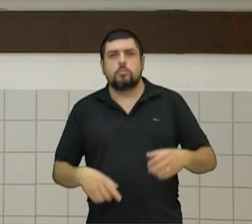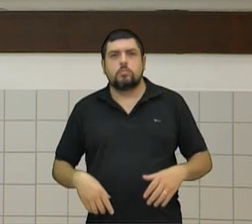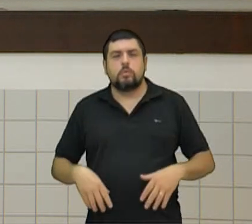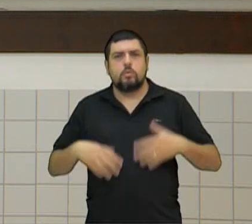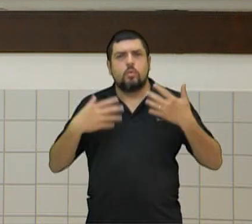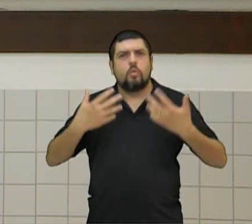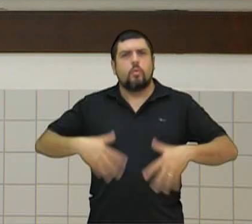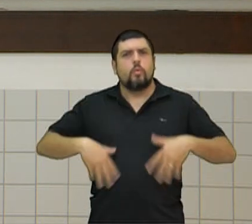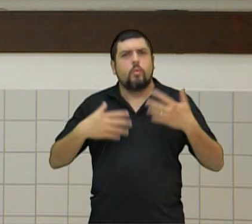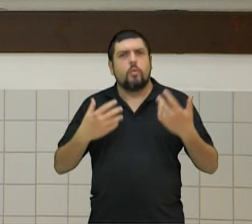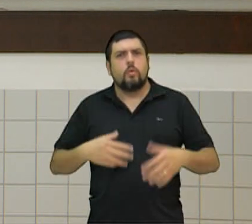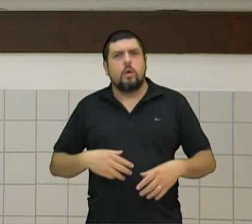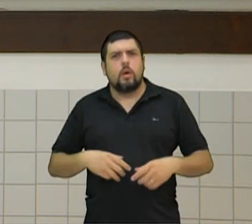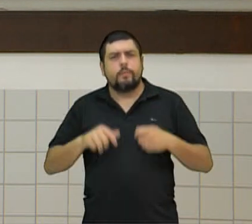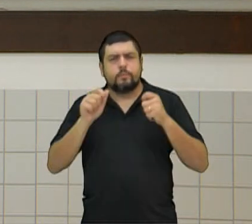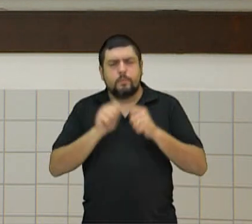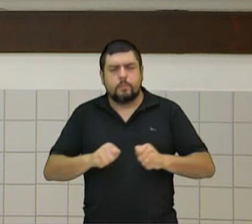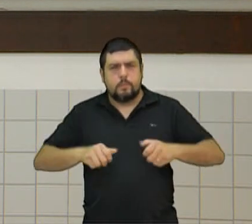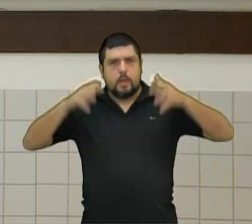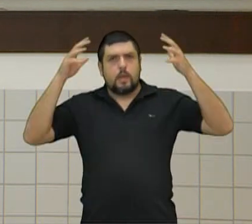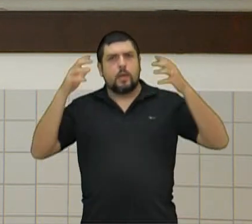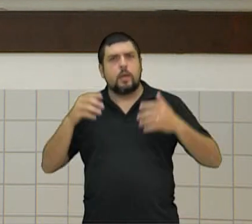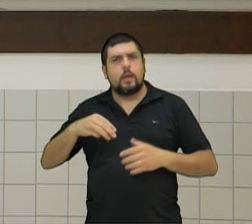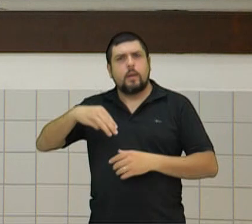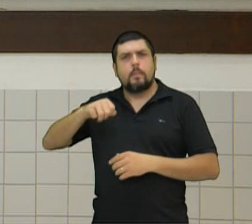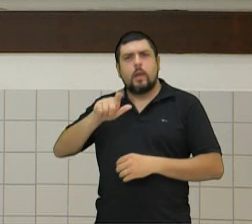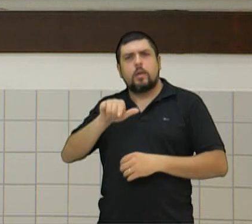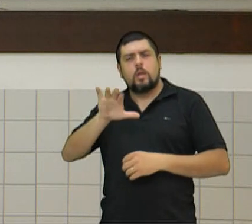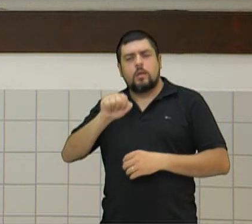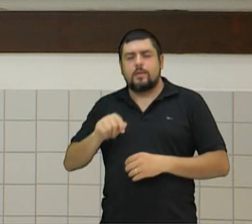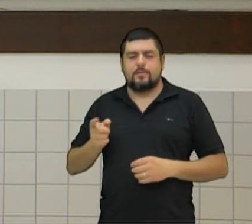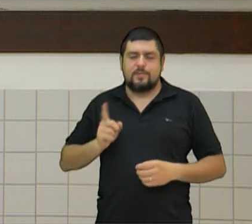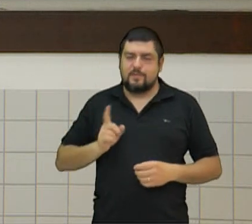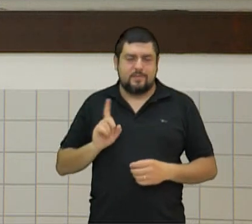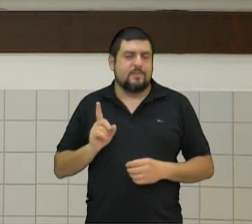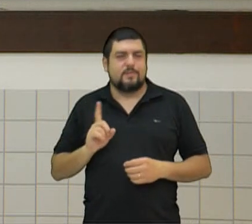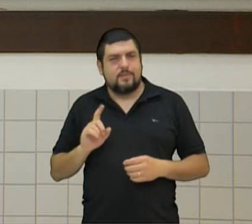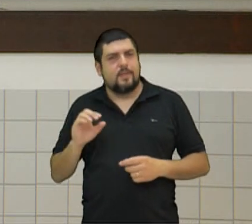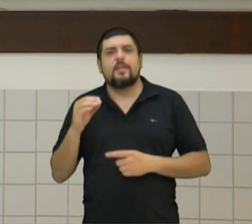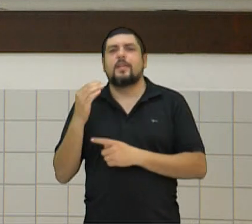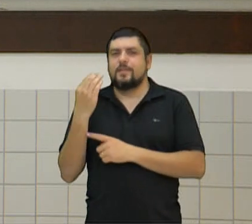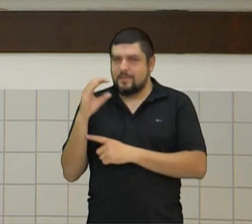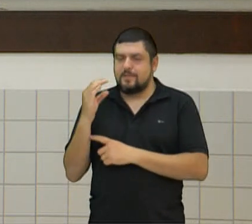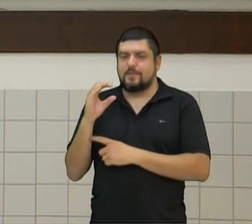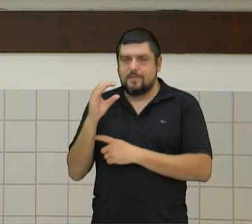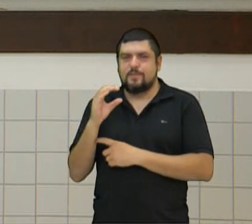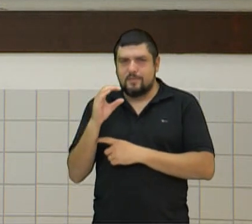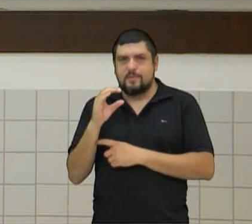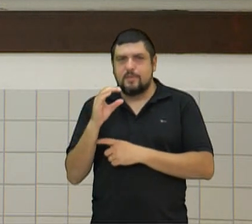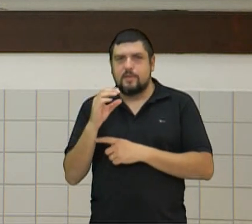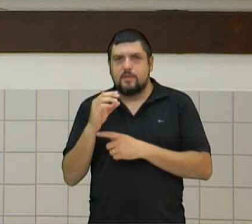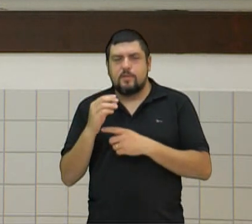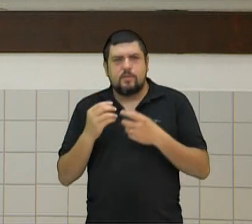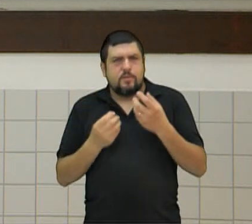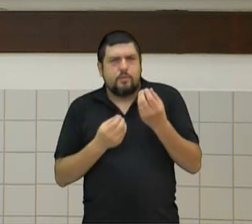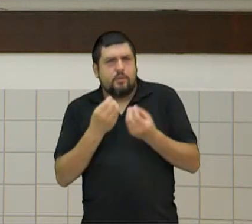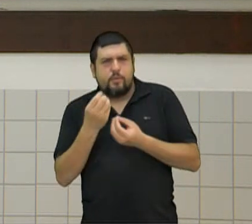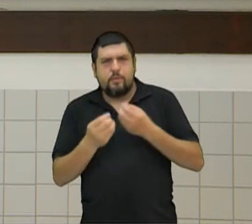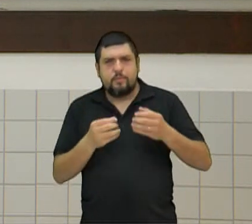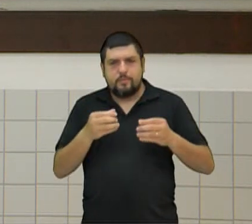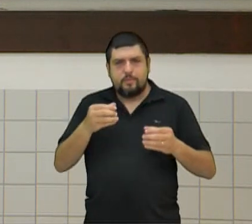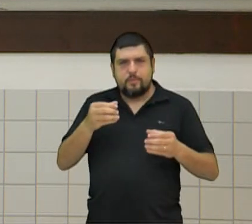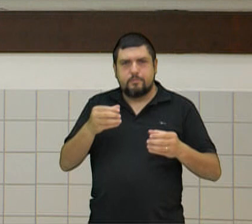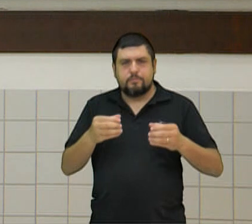isso aqui é mágica. Não, isso aqui é ciência, certo? Como é que funciona isso aqui, né? Como é que eu consigo levantar o